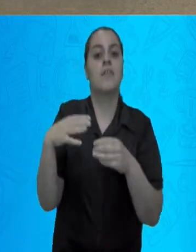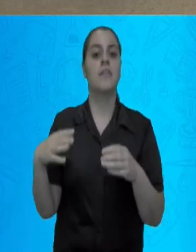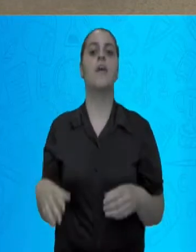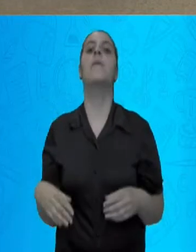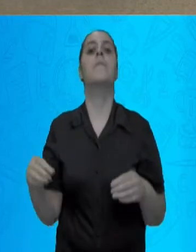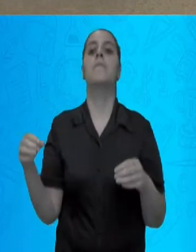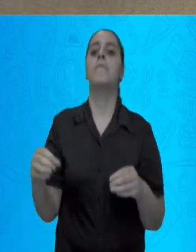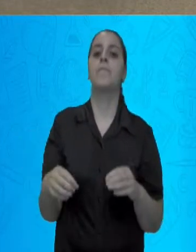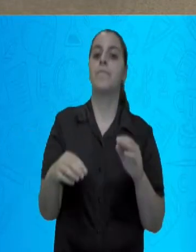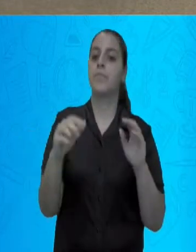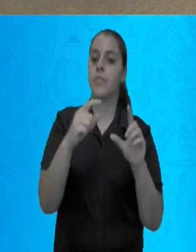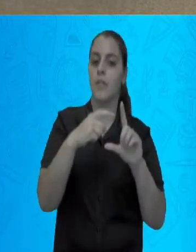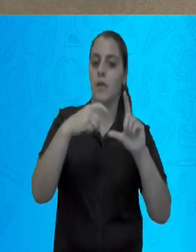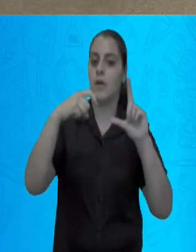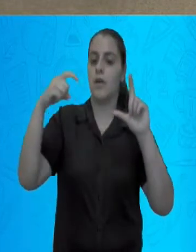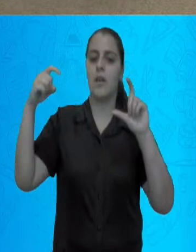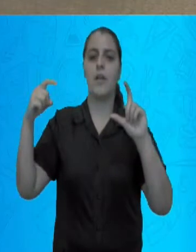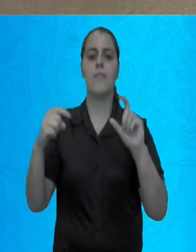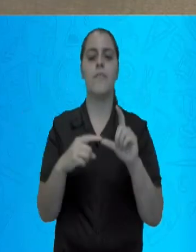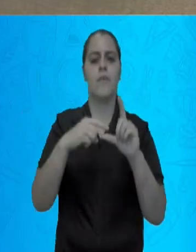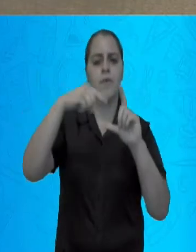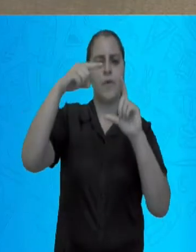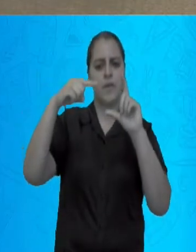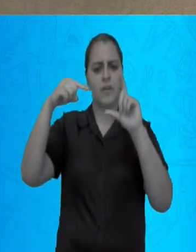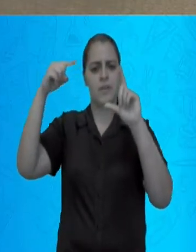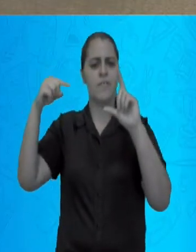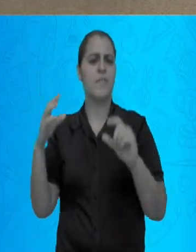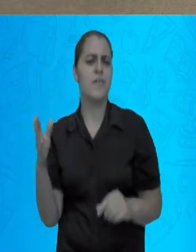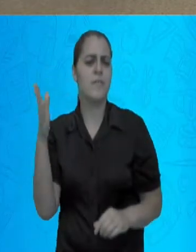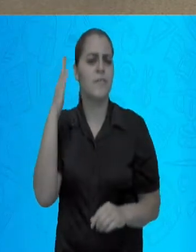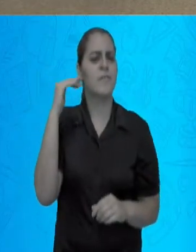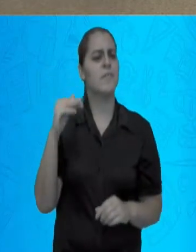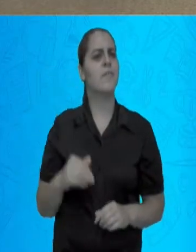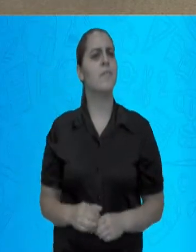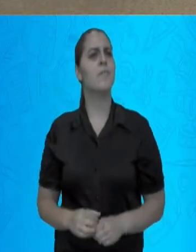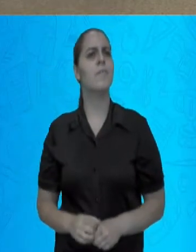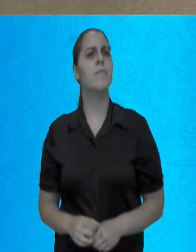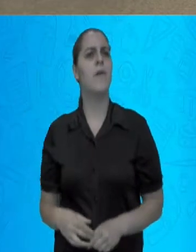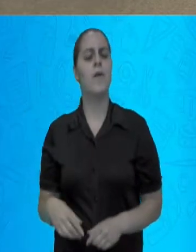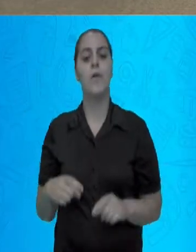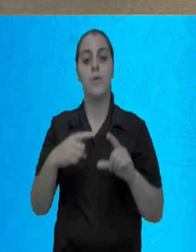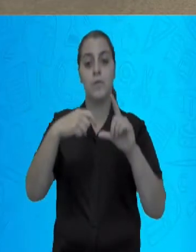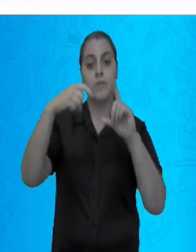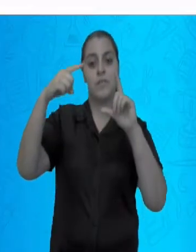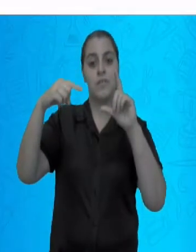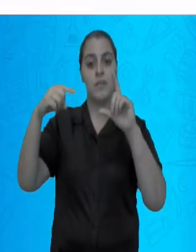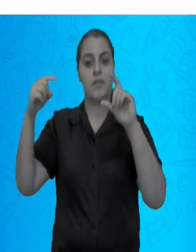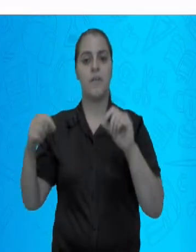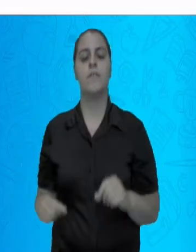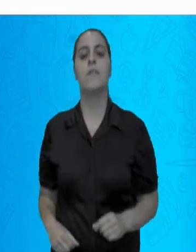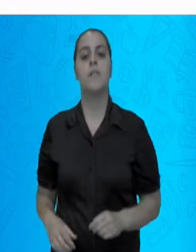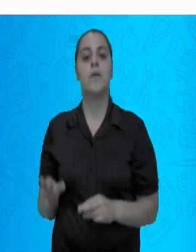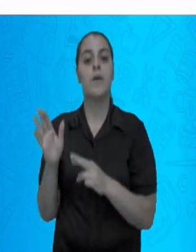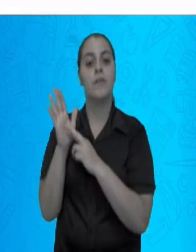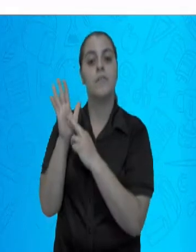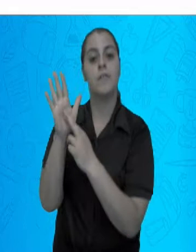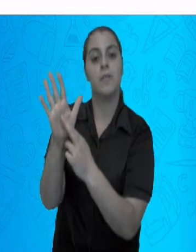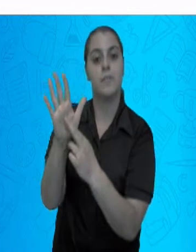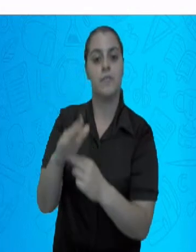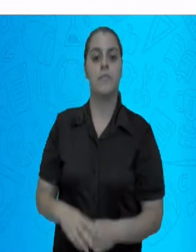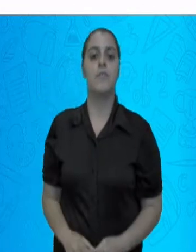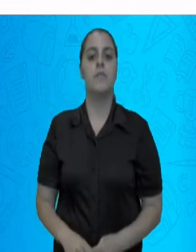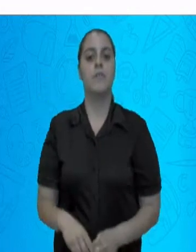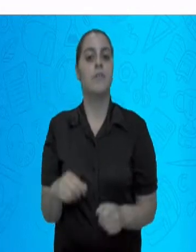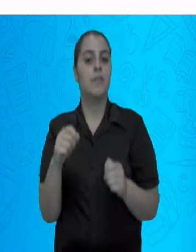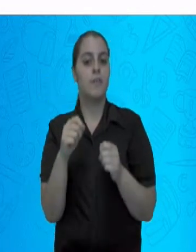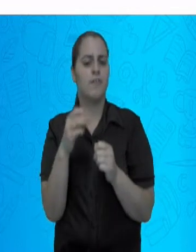gráfico. Vamos saber comigo o que é o gráfico? Os gráficos são representações